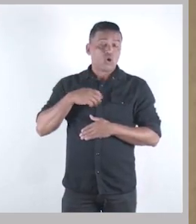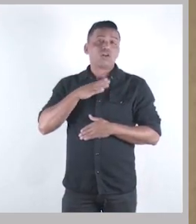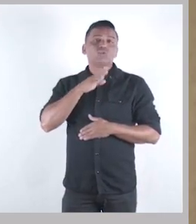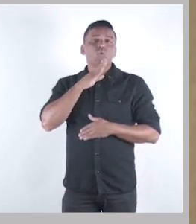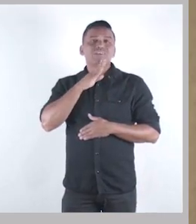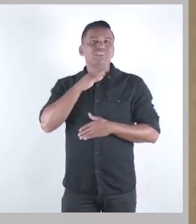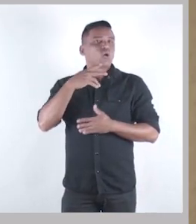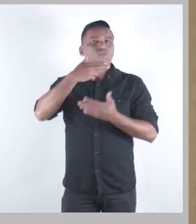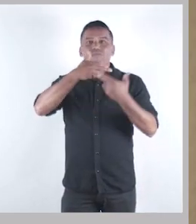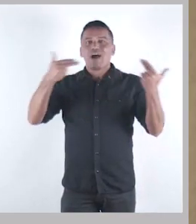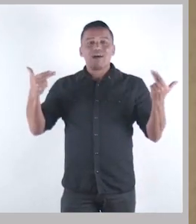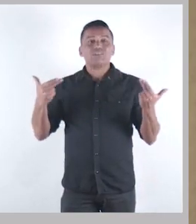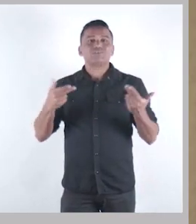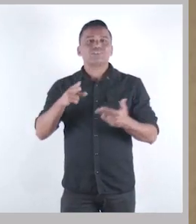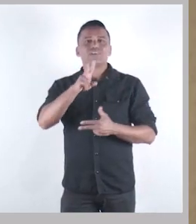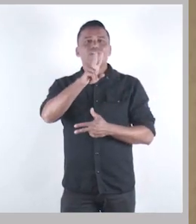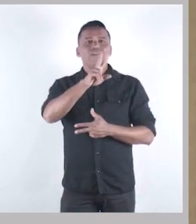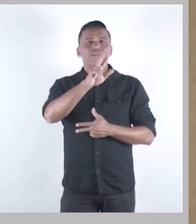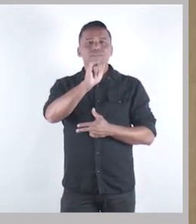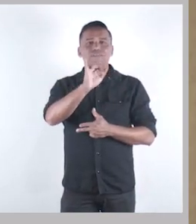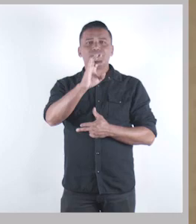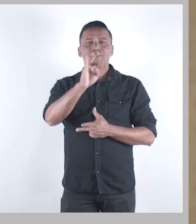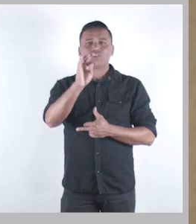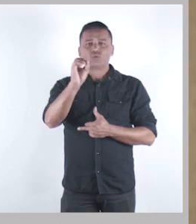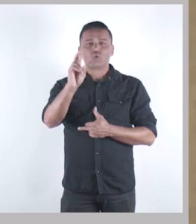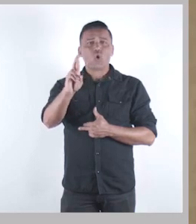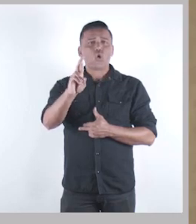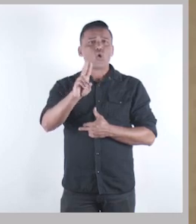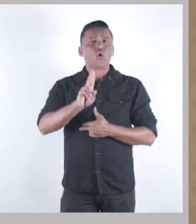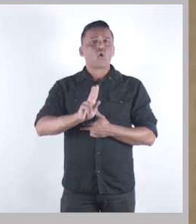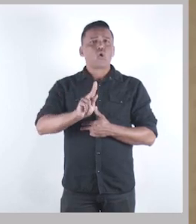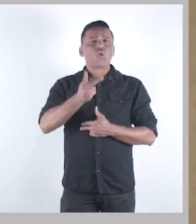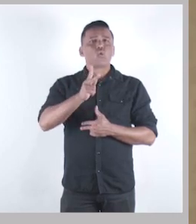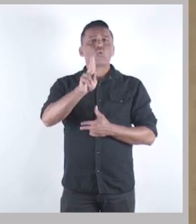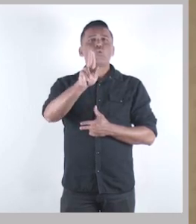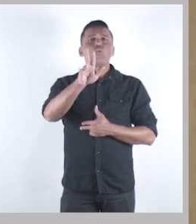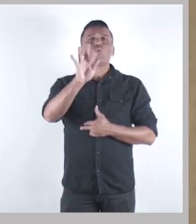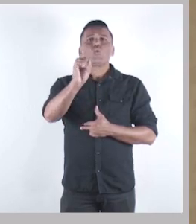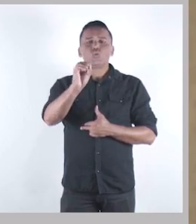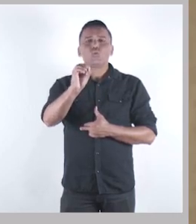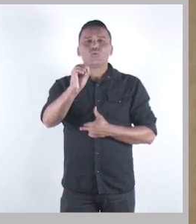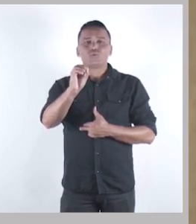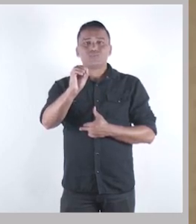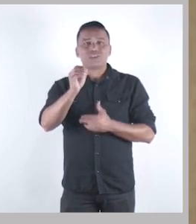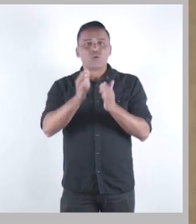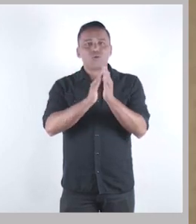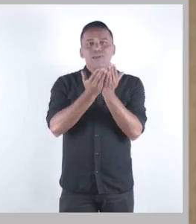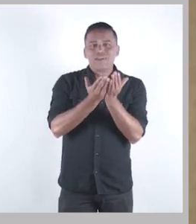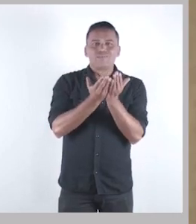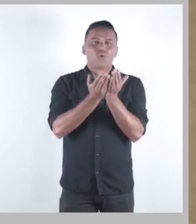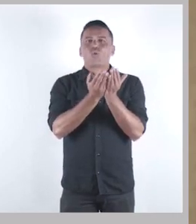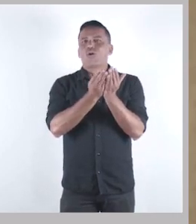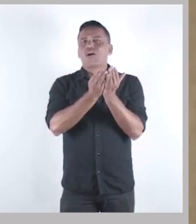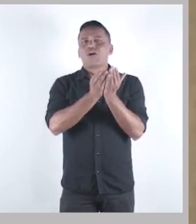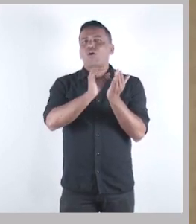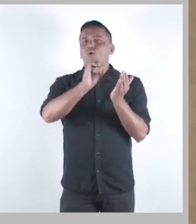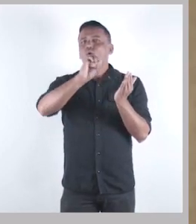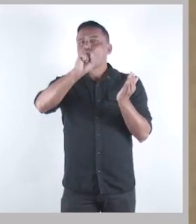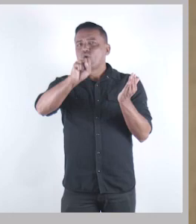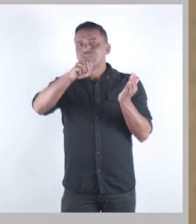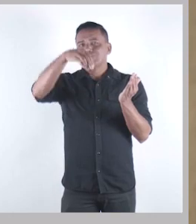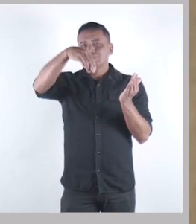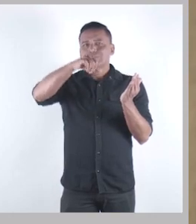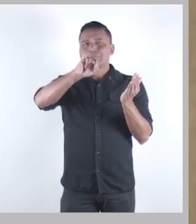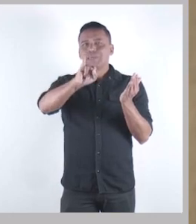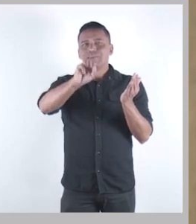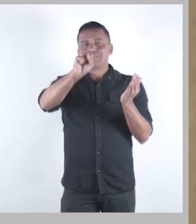Hugo em Cuba, né? O escritor francês, o autor do grande livro Os Miseráveis, descobriu em Cuba. Eu fui descobrir Honoré